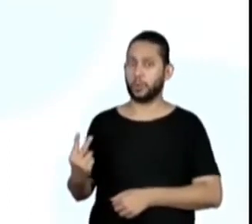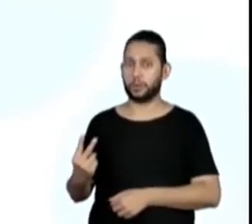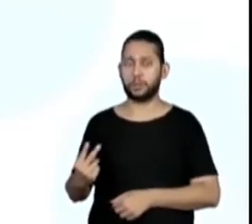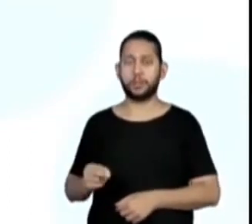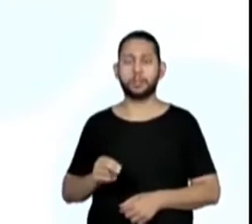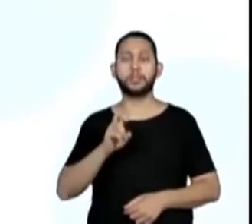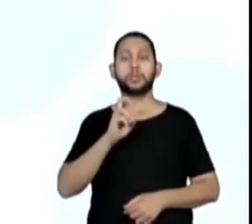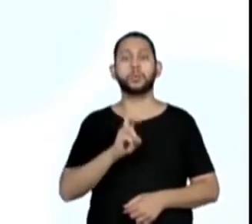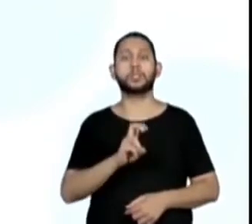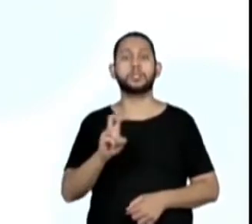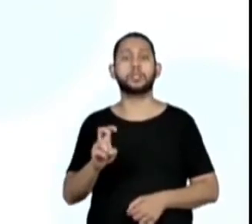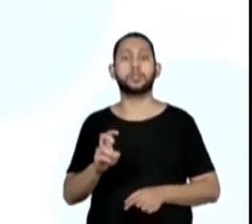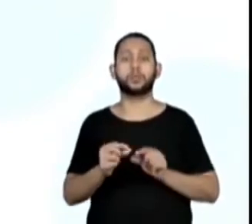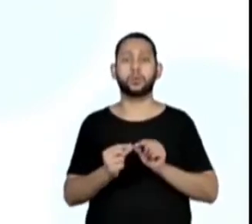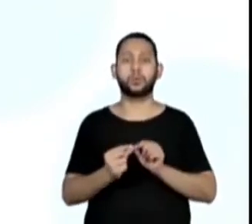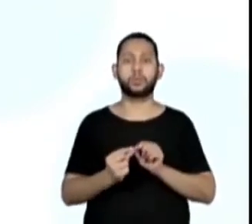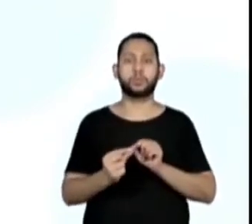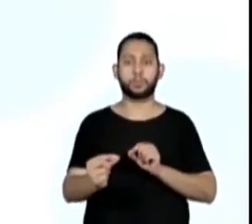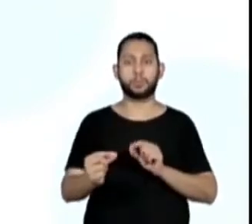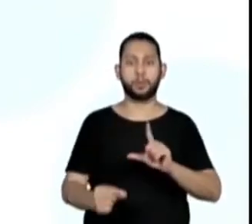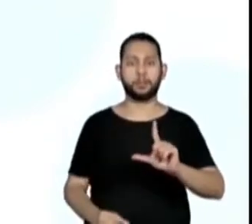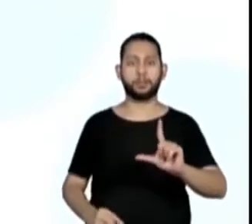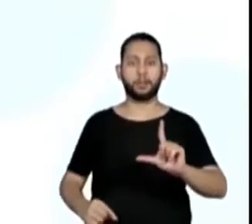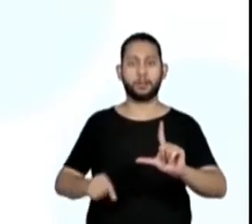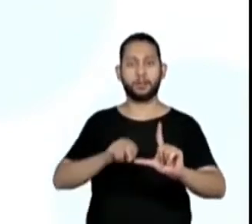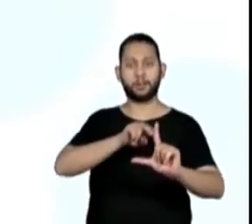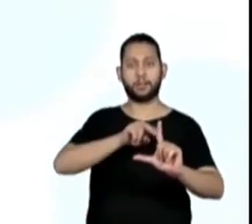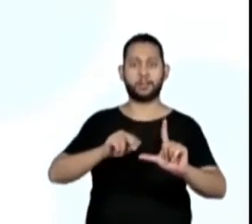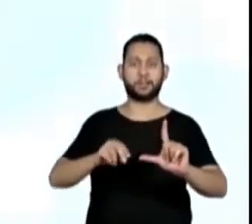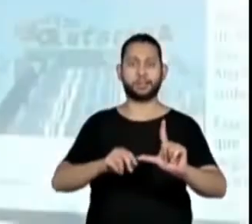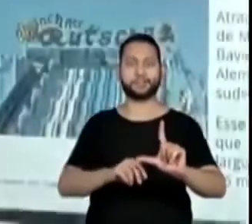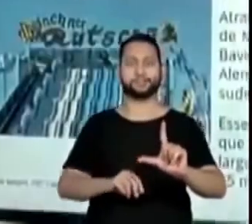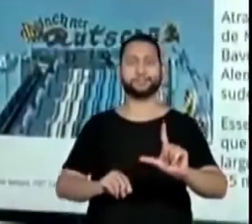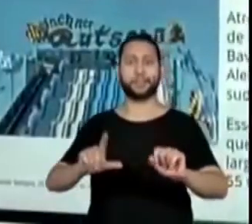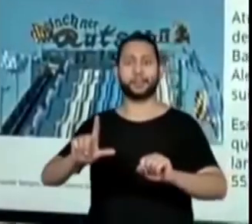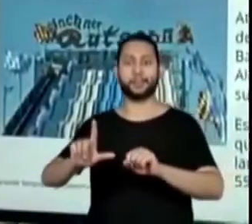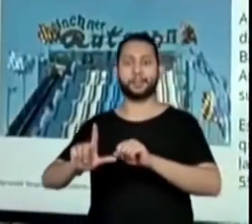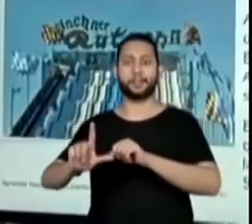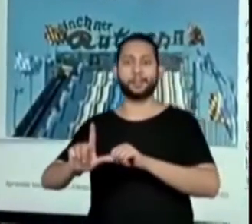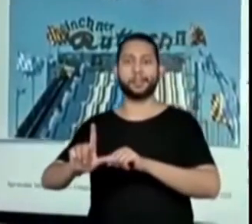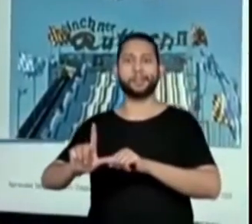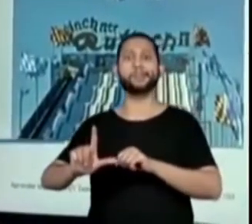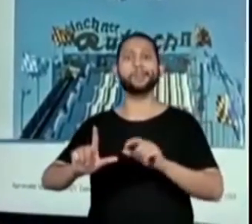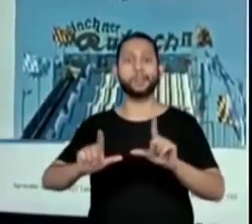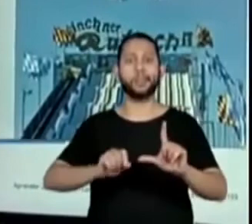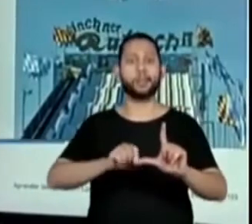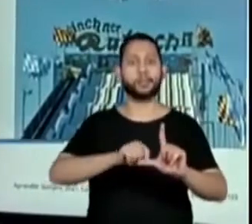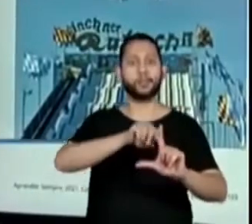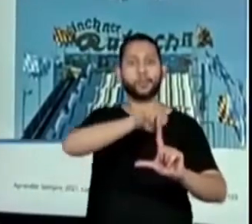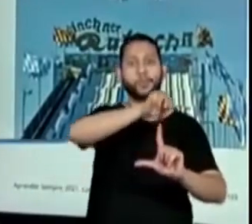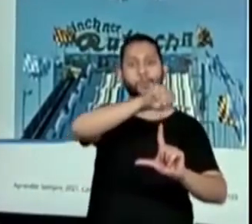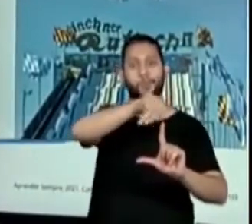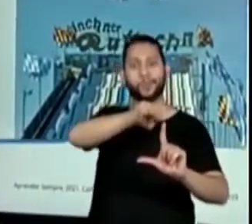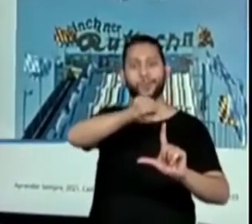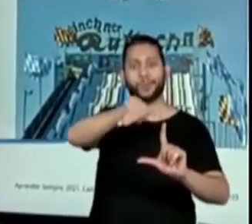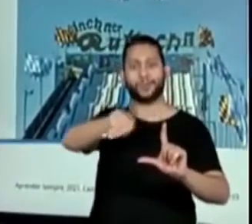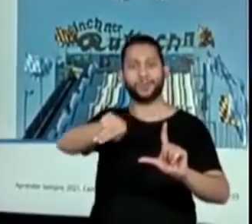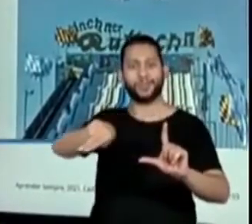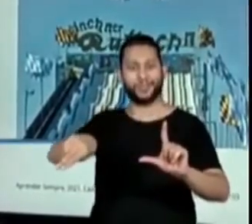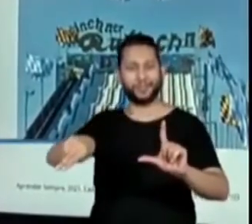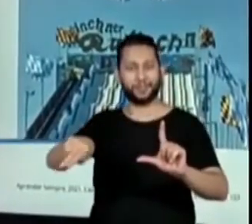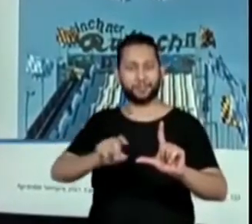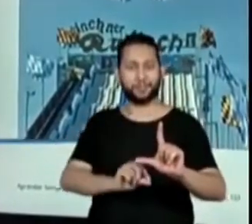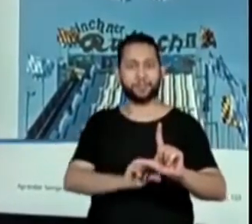de comprimento. Turma, boa! Fala se não deu vontade de brincar nesse tobogã. Deu, né? Só que,